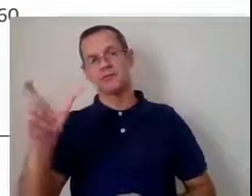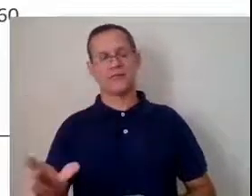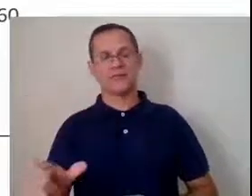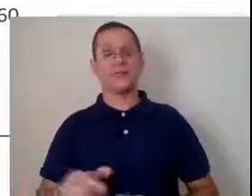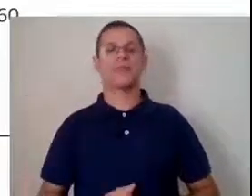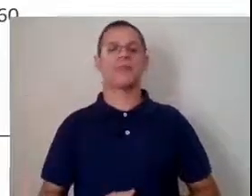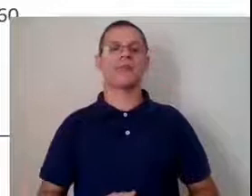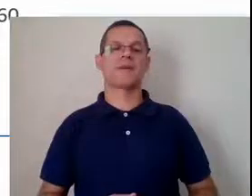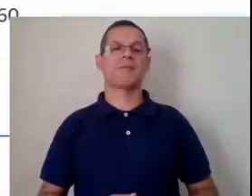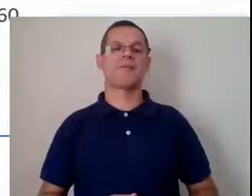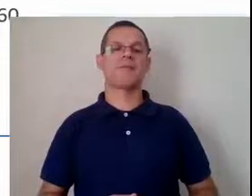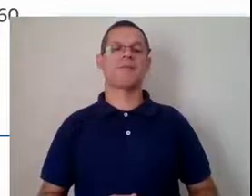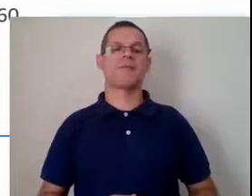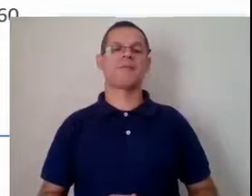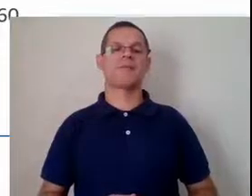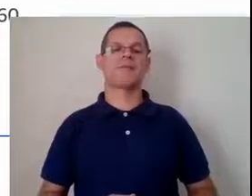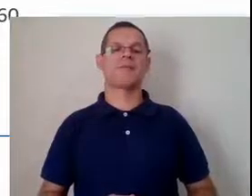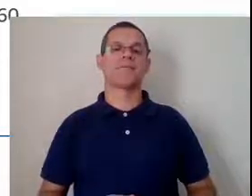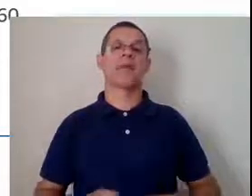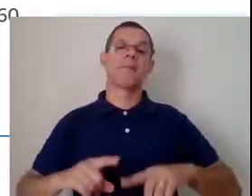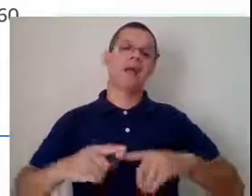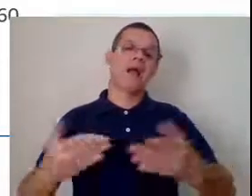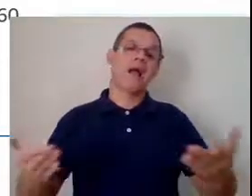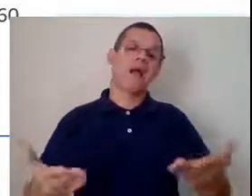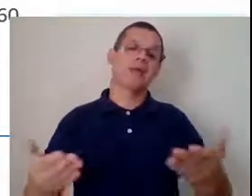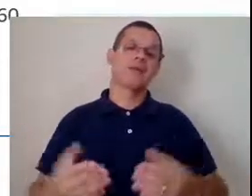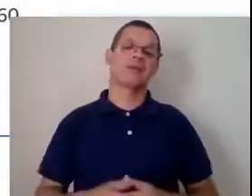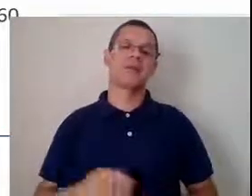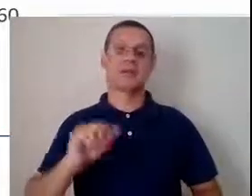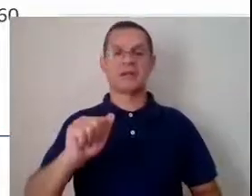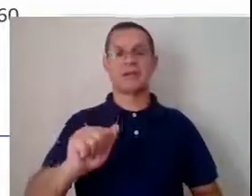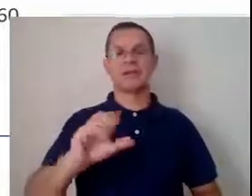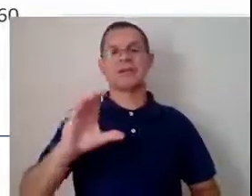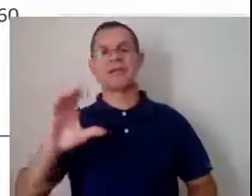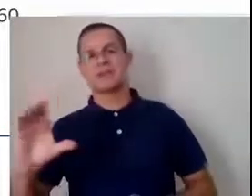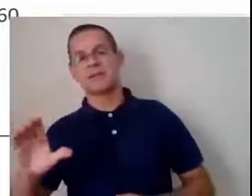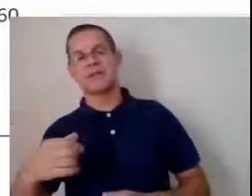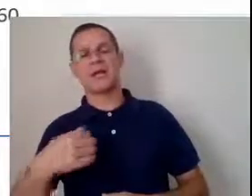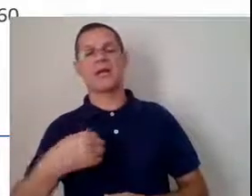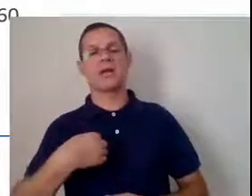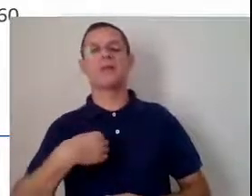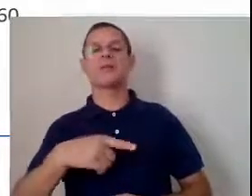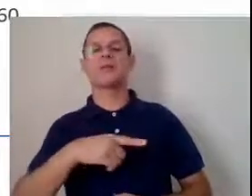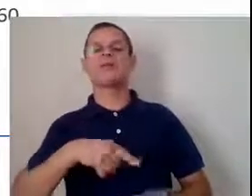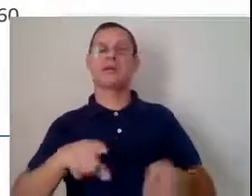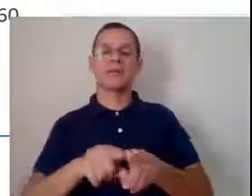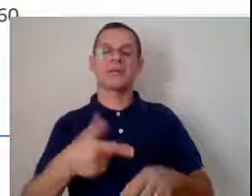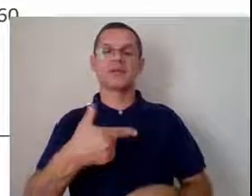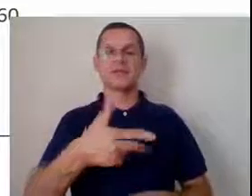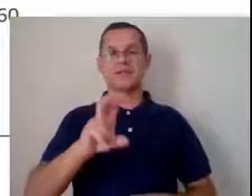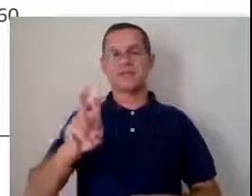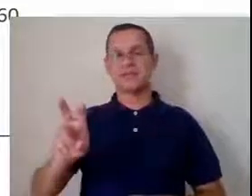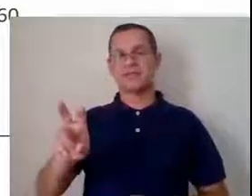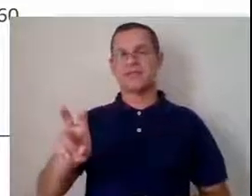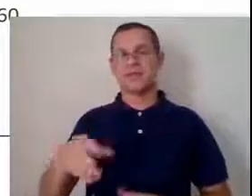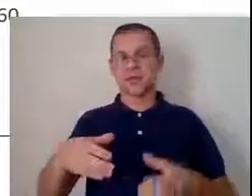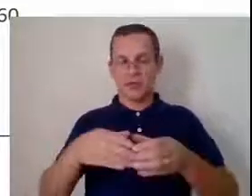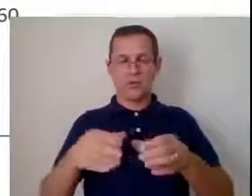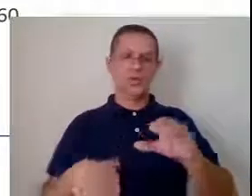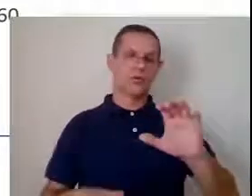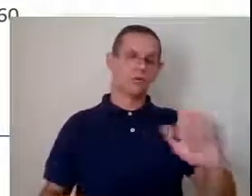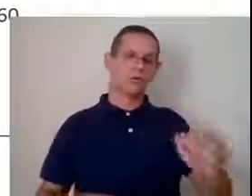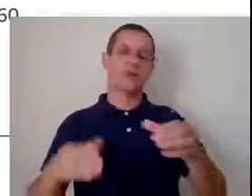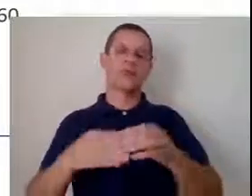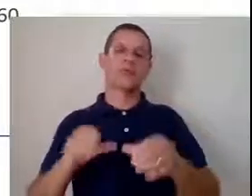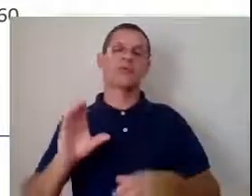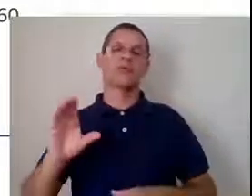dúvida nenhuma. Tá? Agora, A e C. Eu também tinha 25. Aqui está o conjunto A e